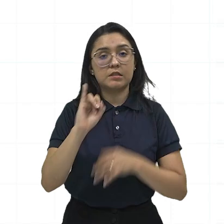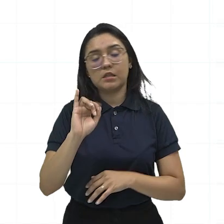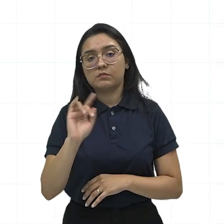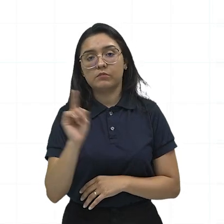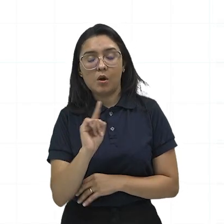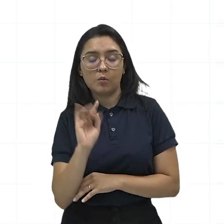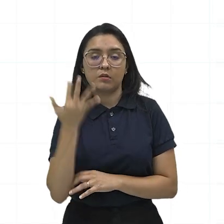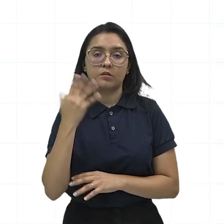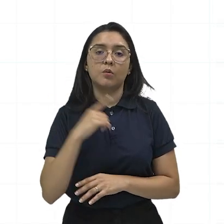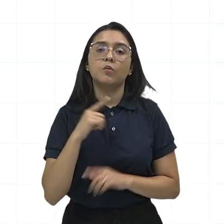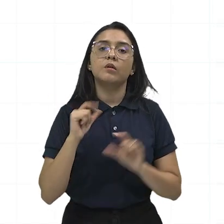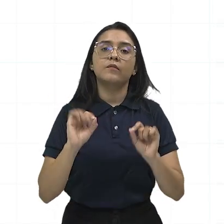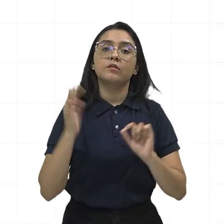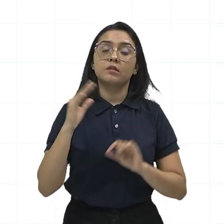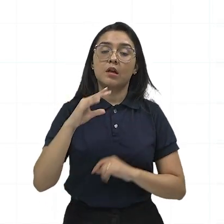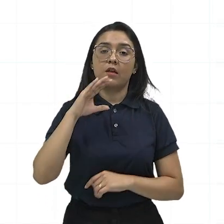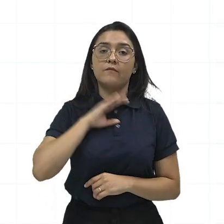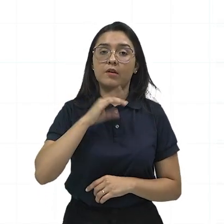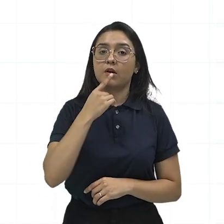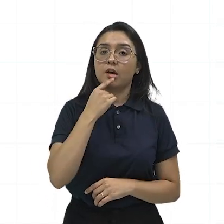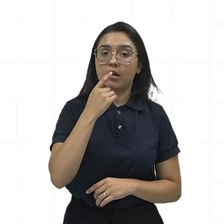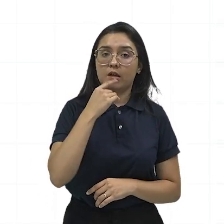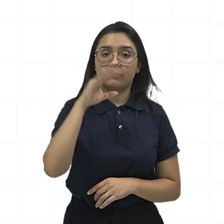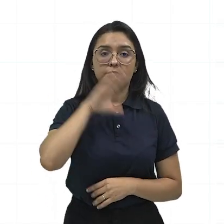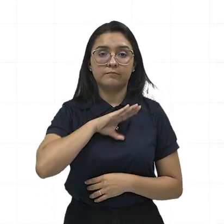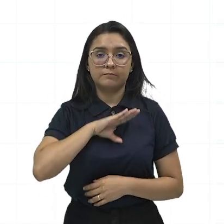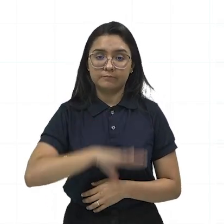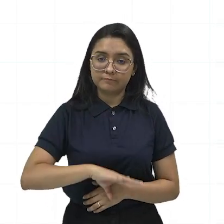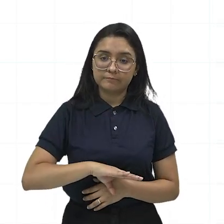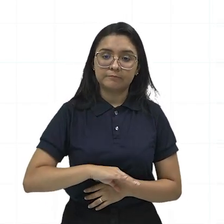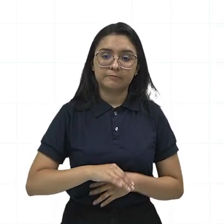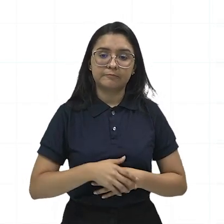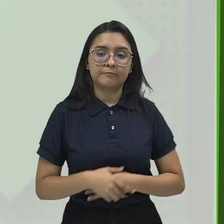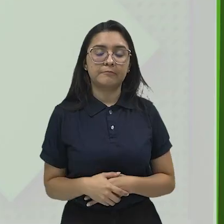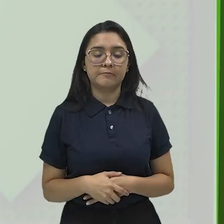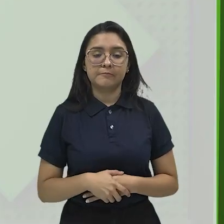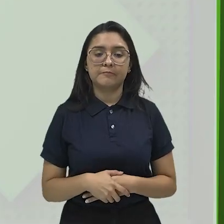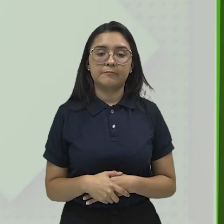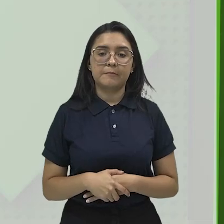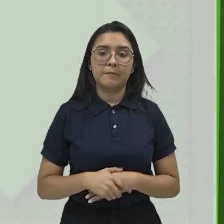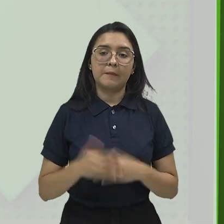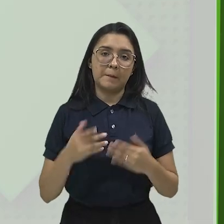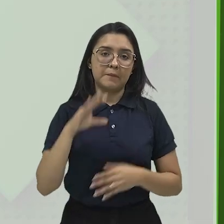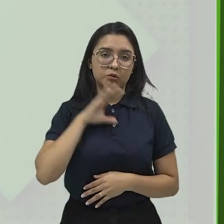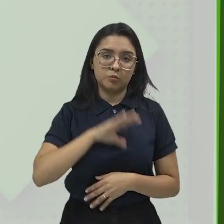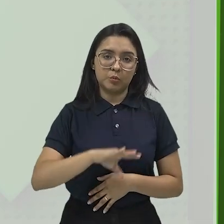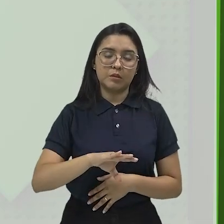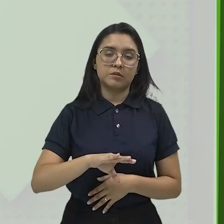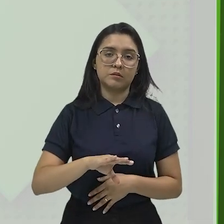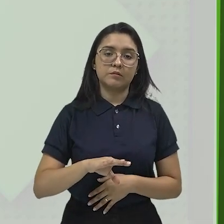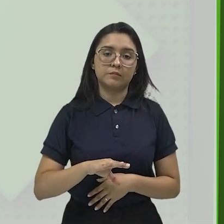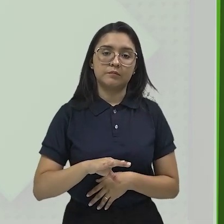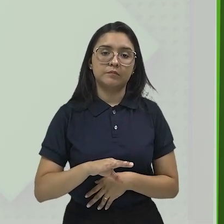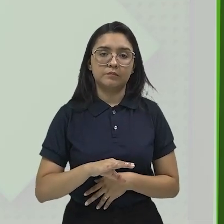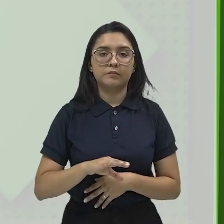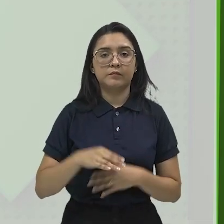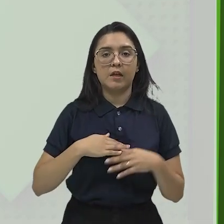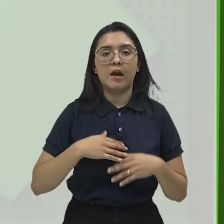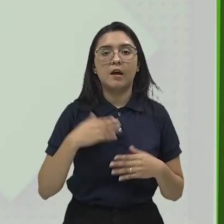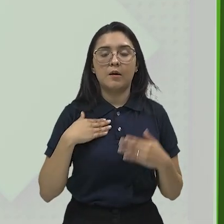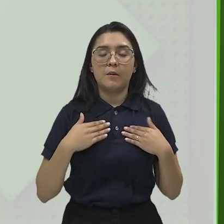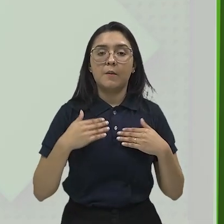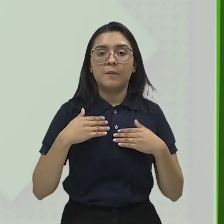ocorra, vai descer, como a gente fala assim, em termos mais leigos, né, a menstruação, né, do indivíduo